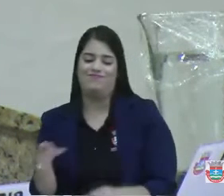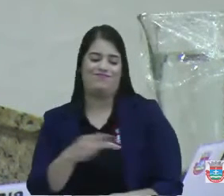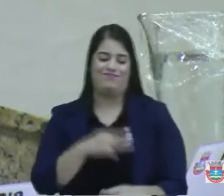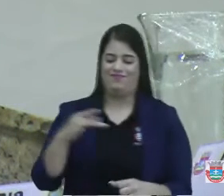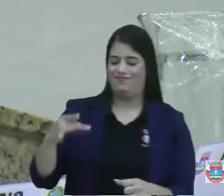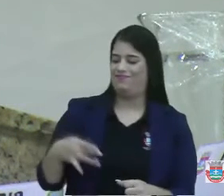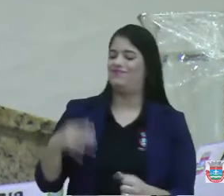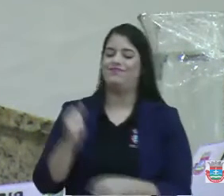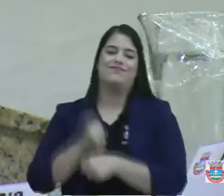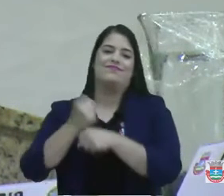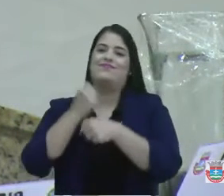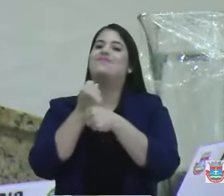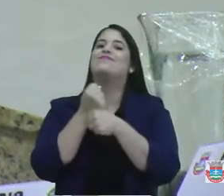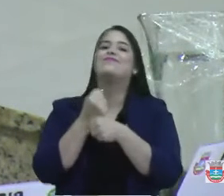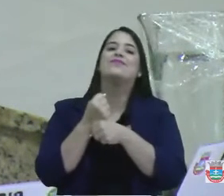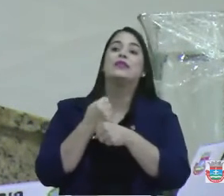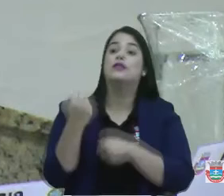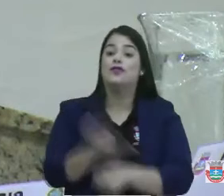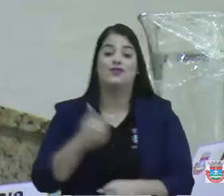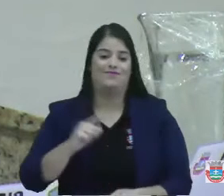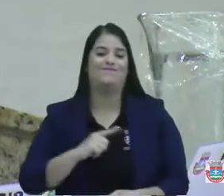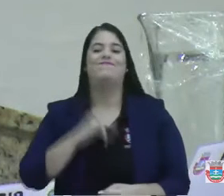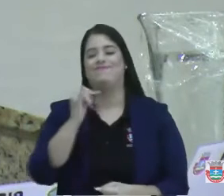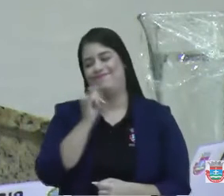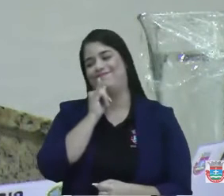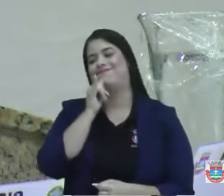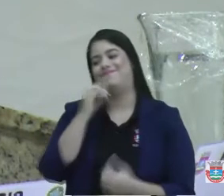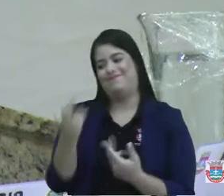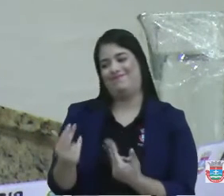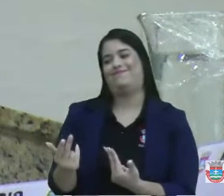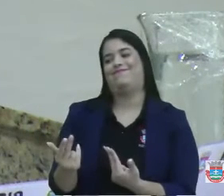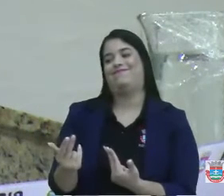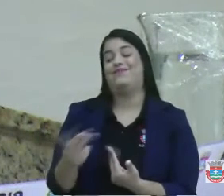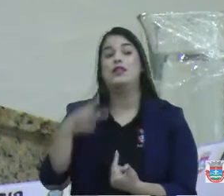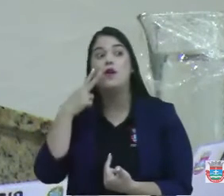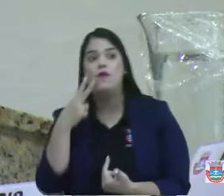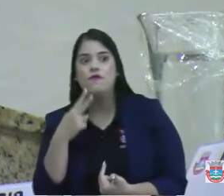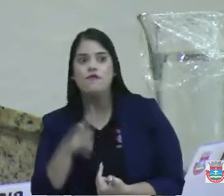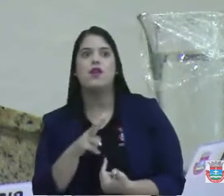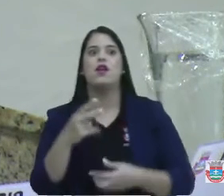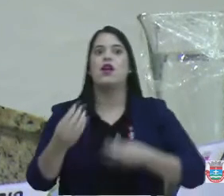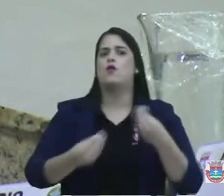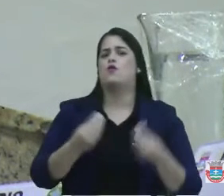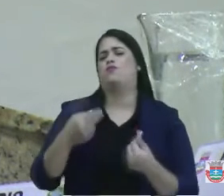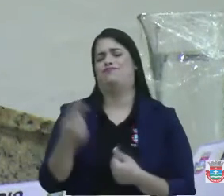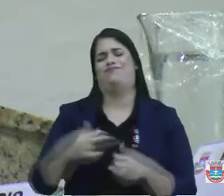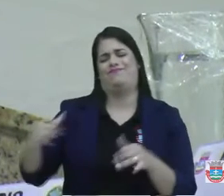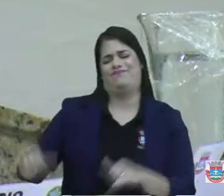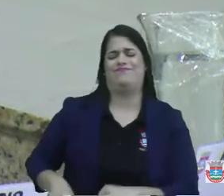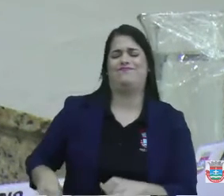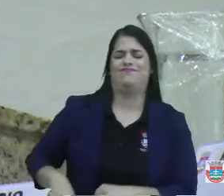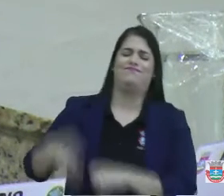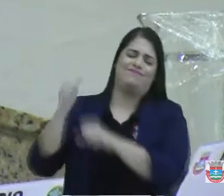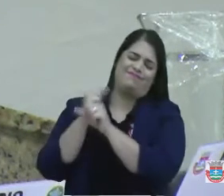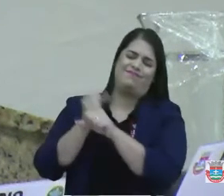da cidade de lá então a gente tem como exemplo porque a gente vê como a gente já sofreu durante oito anos